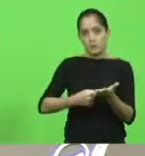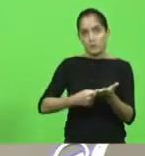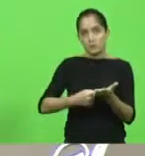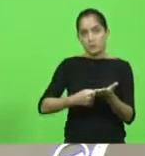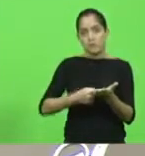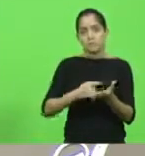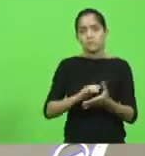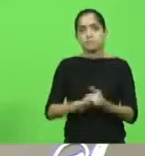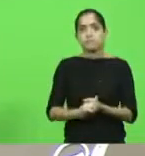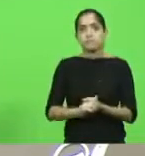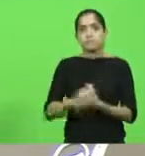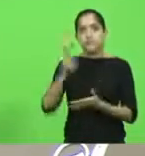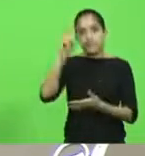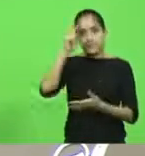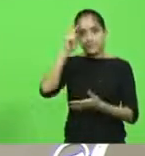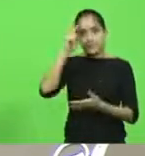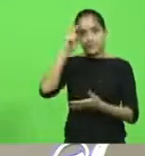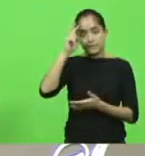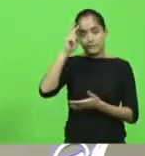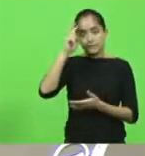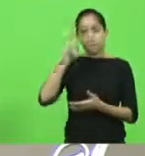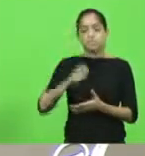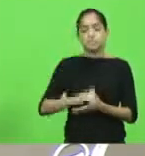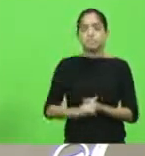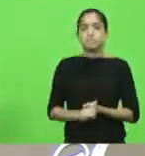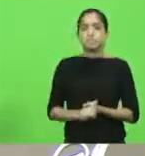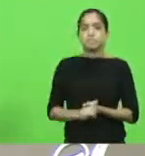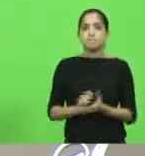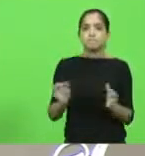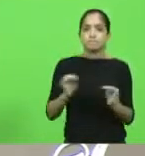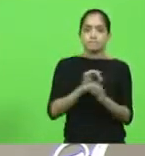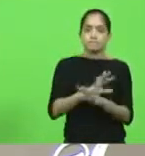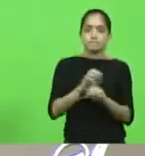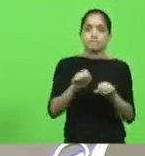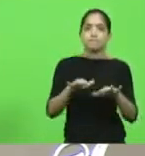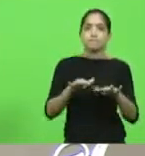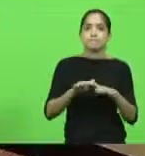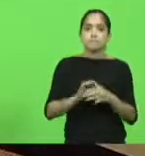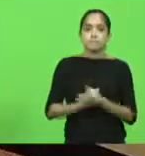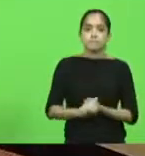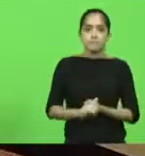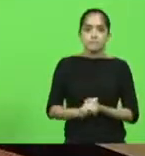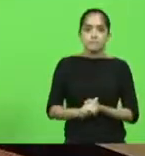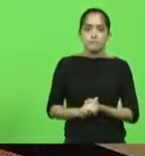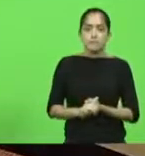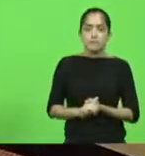ordinária para quinta-feira no horário regimental. Está encerrada a presente sessão. Obrigado.